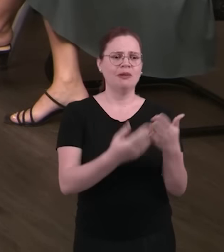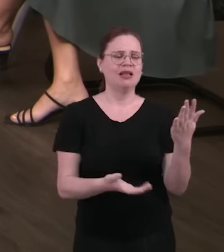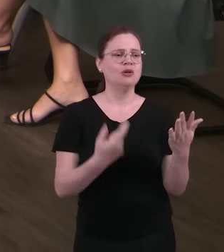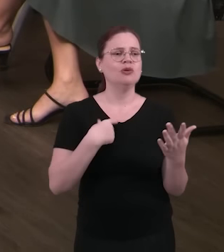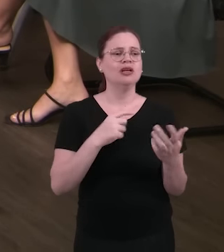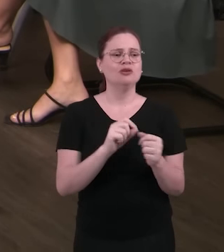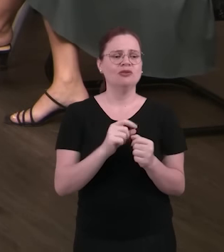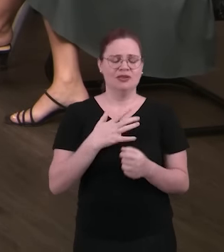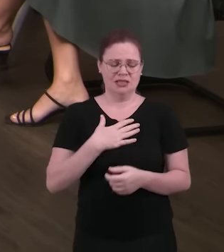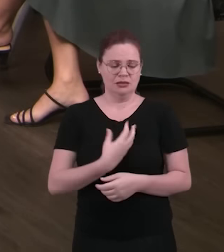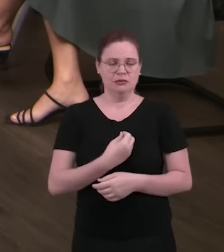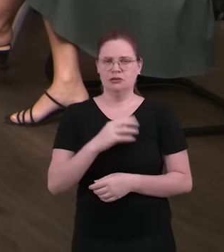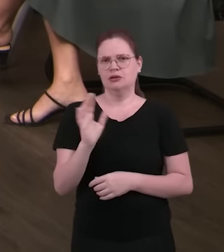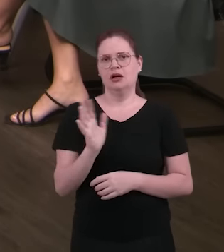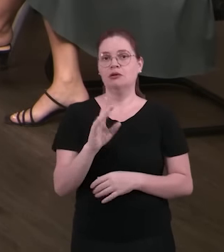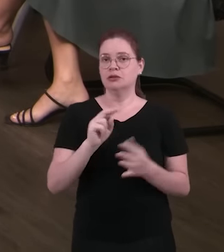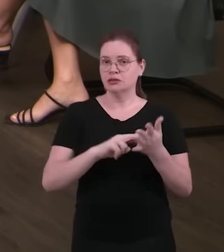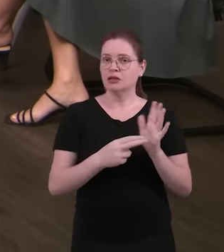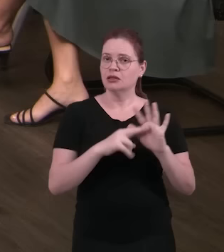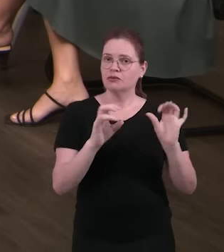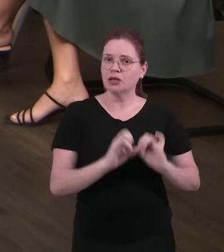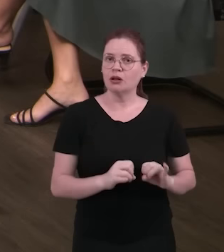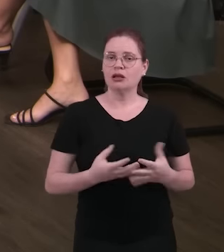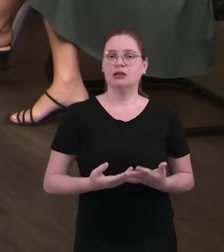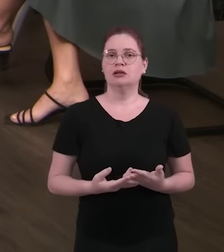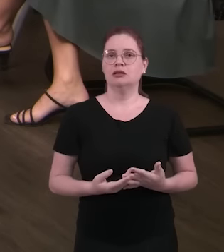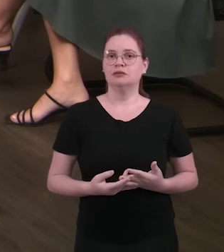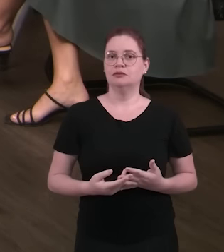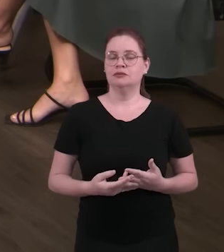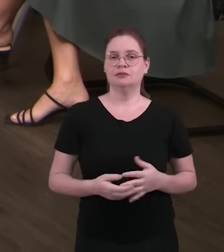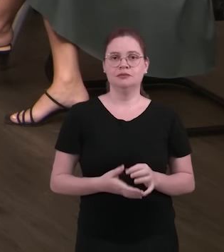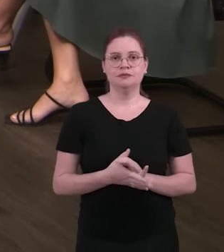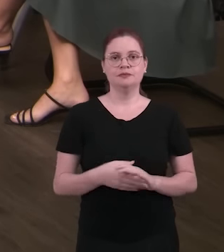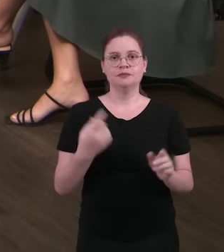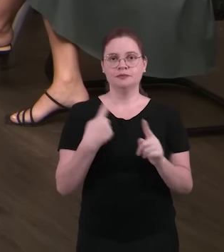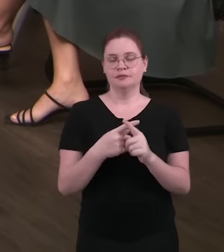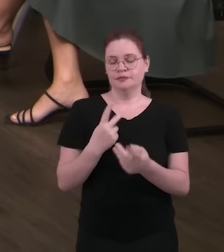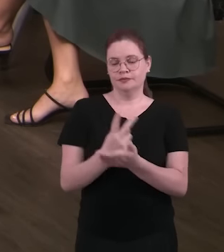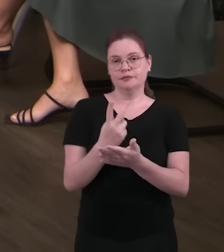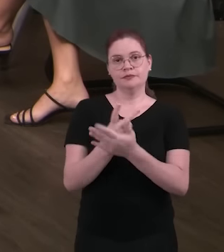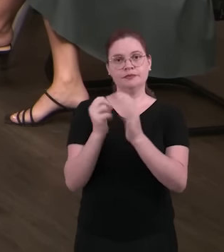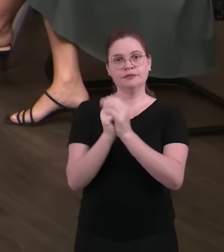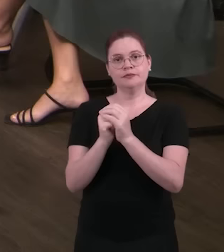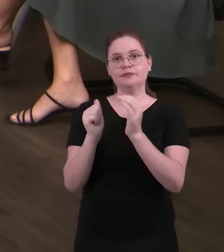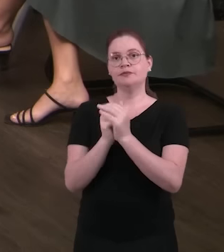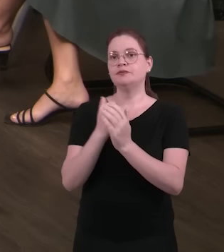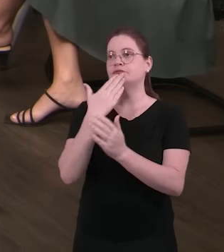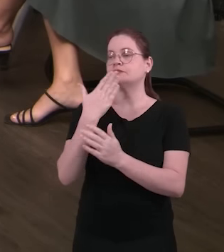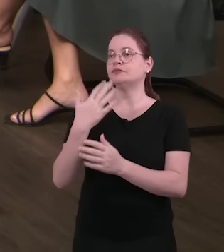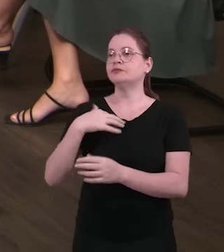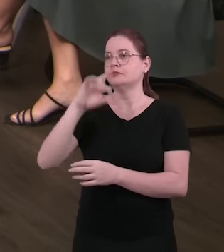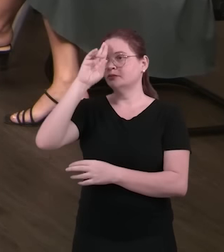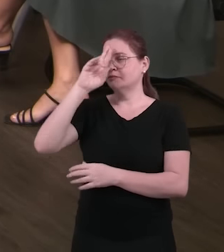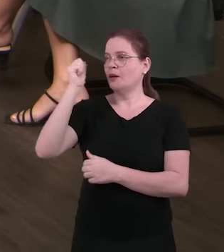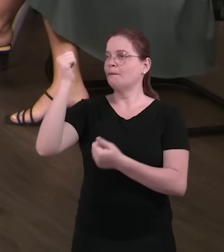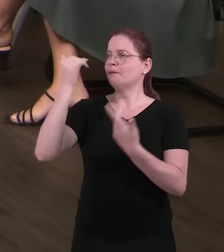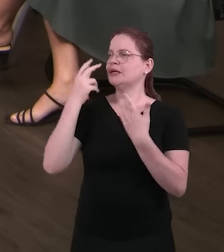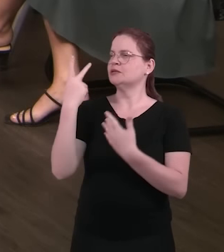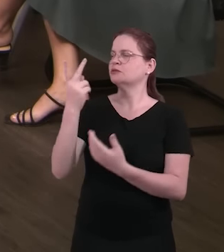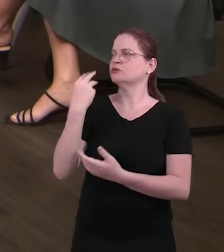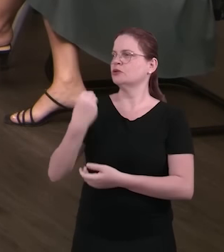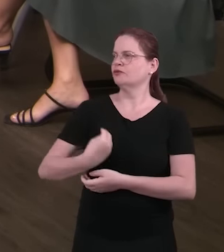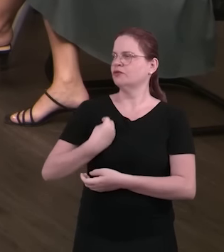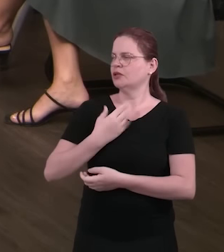idolatria. Isso é idolatria. Eu tenho sempre que orar para que a bênção do Senhor fique na minha vida, que o